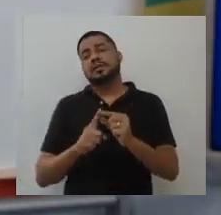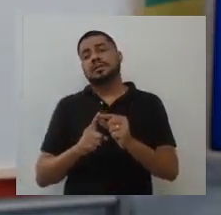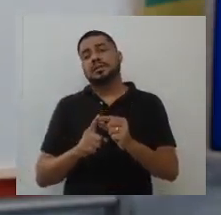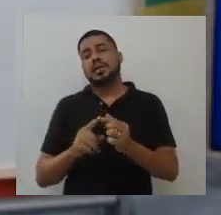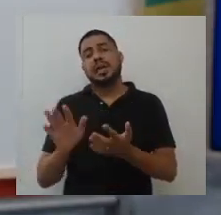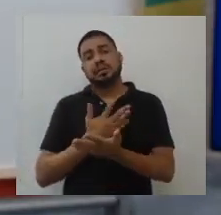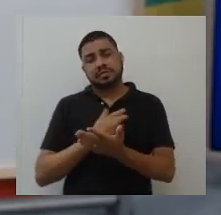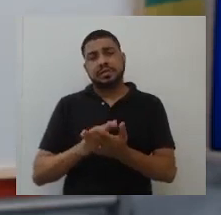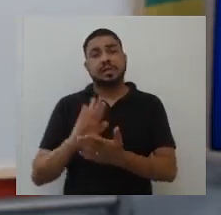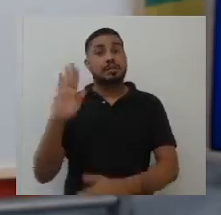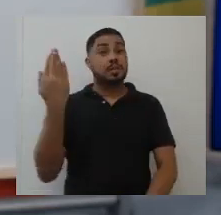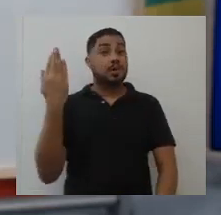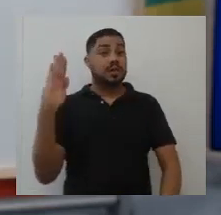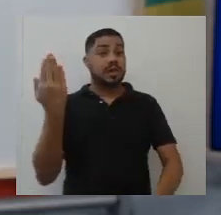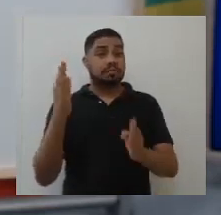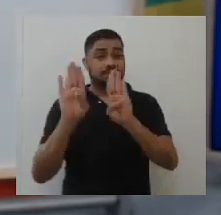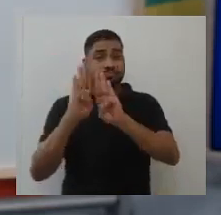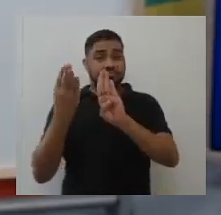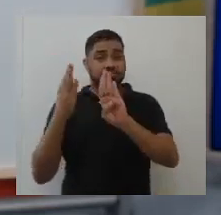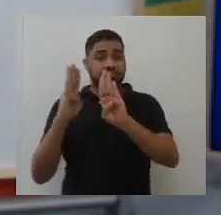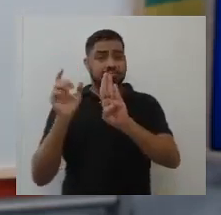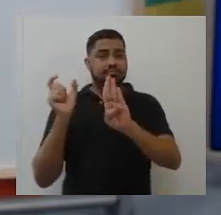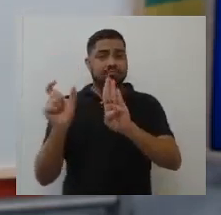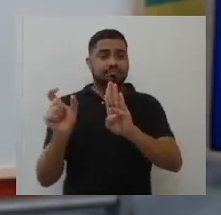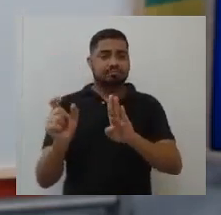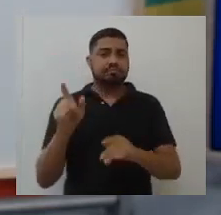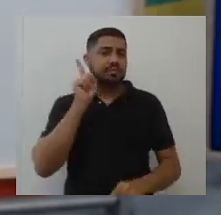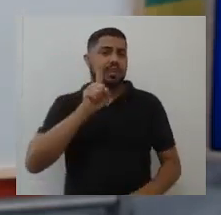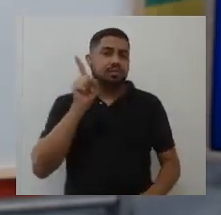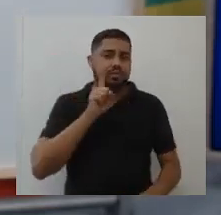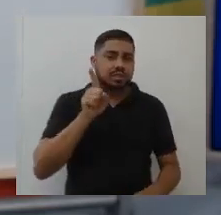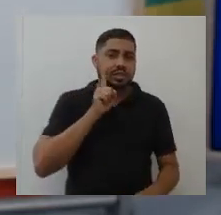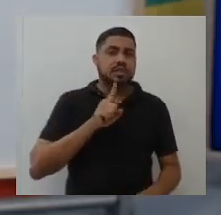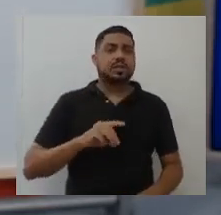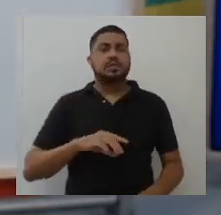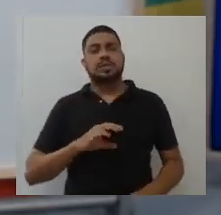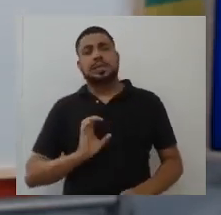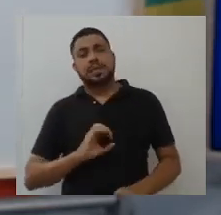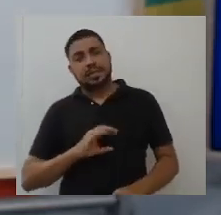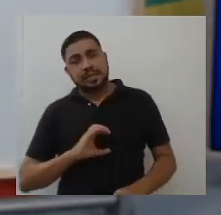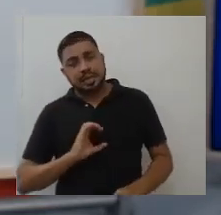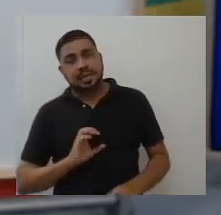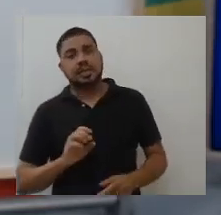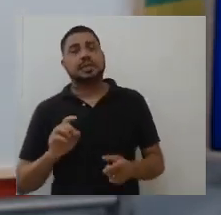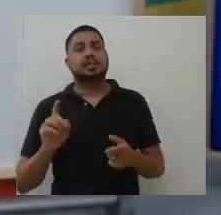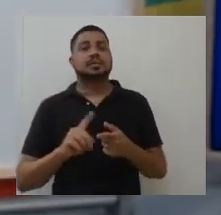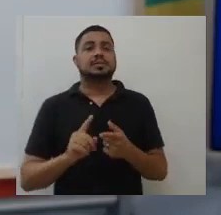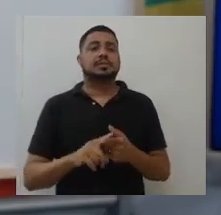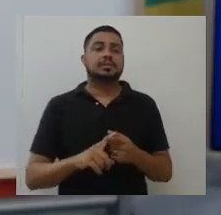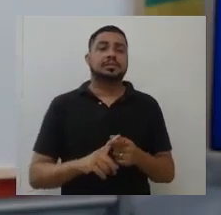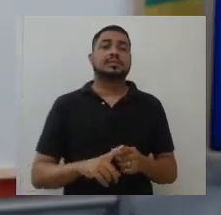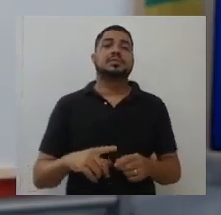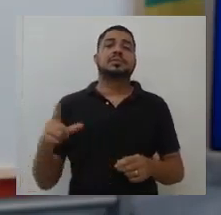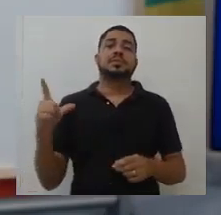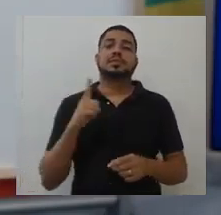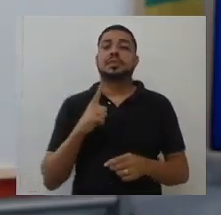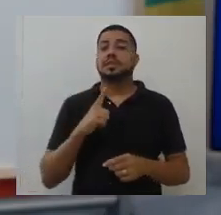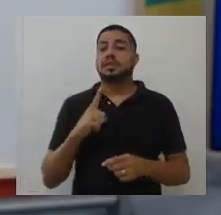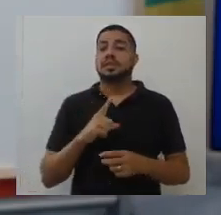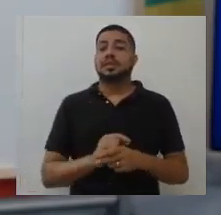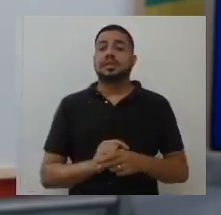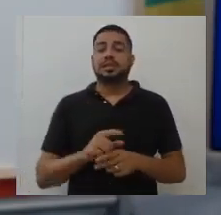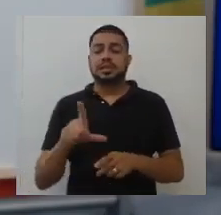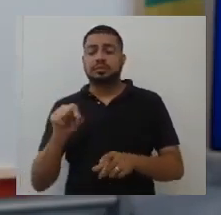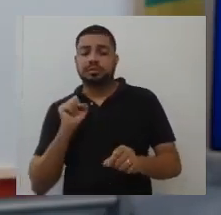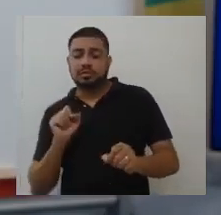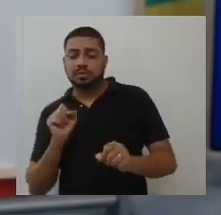dos estabelecimentos lá fora. Estados Unidos, Canadá, enfim, dos países que falam a língua inglesa. É o nosso...